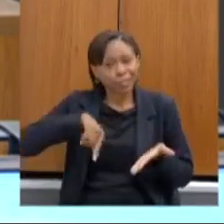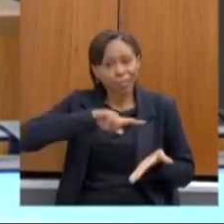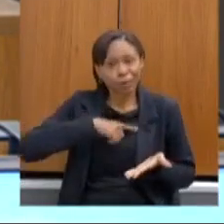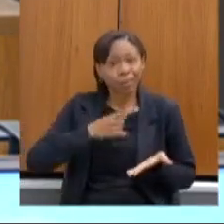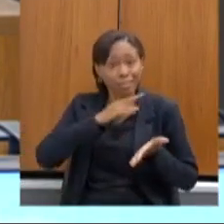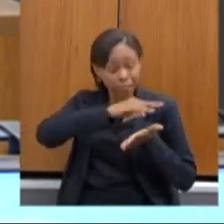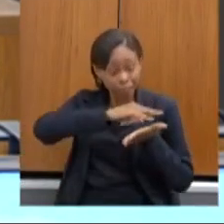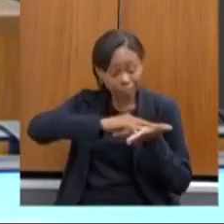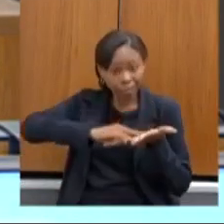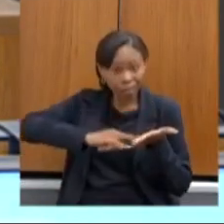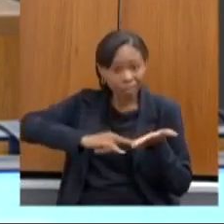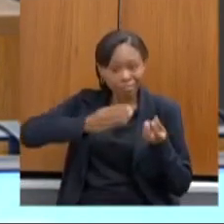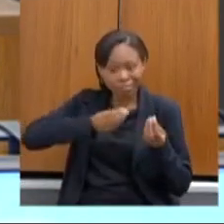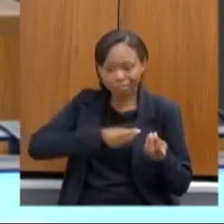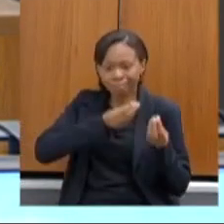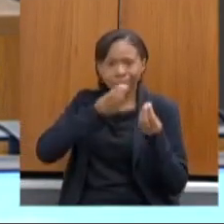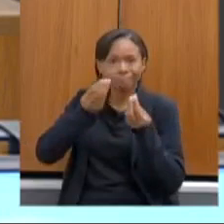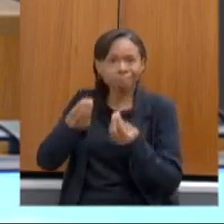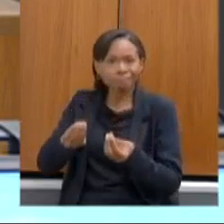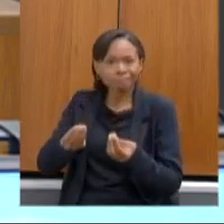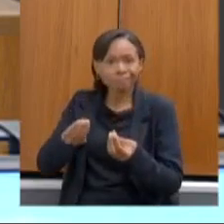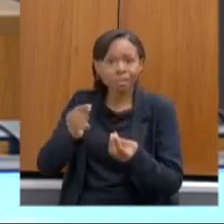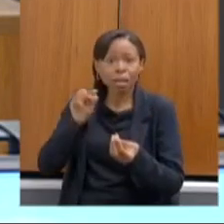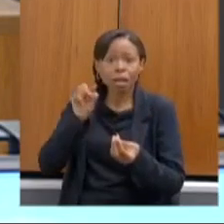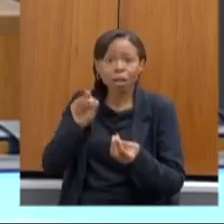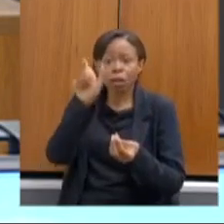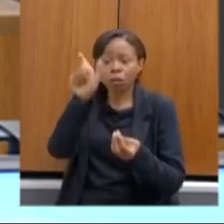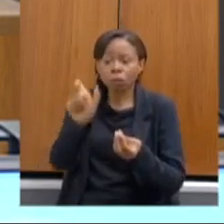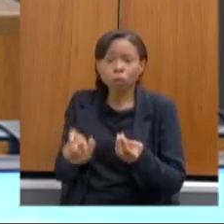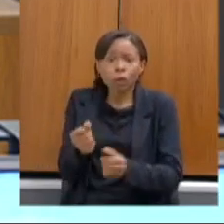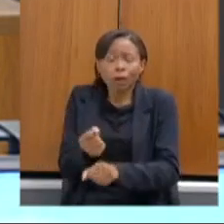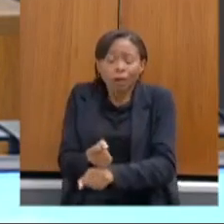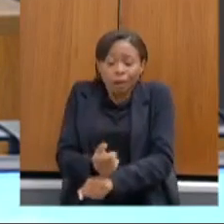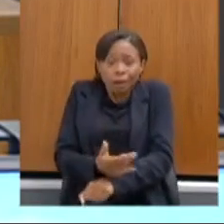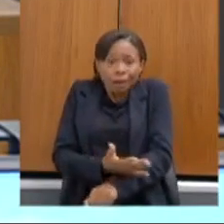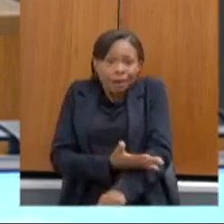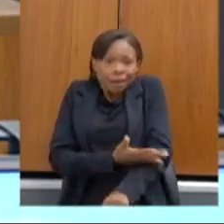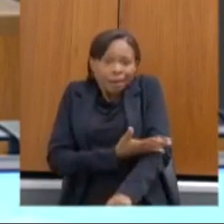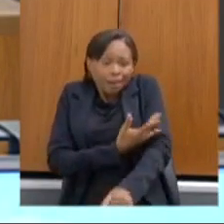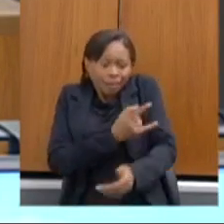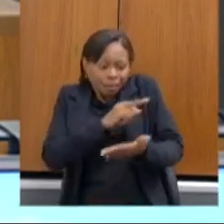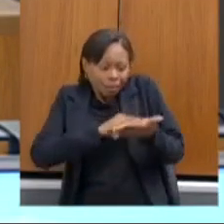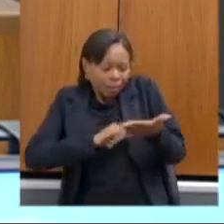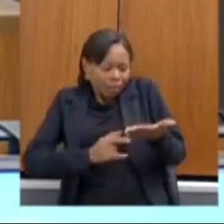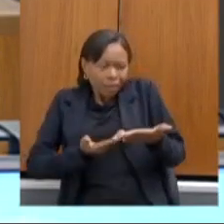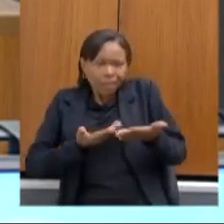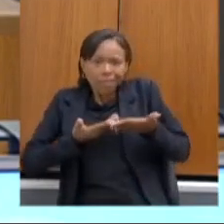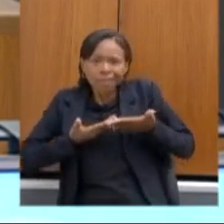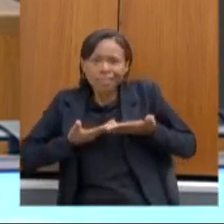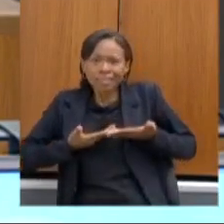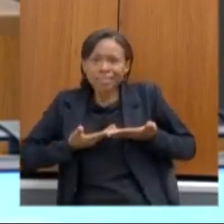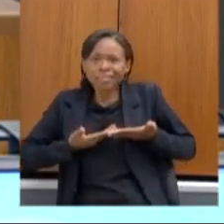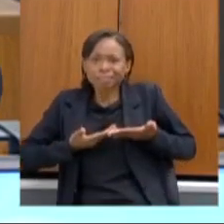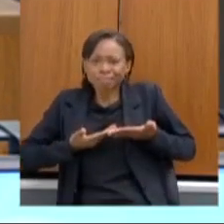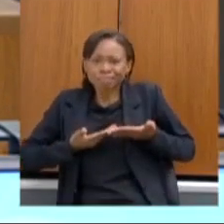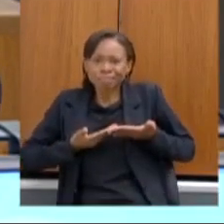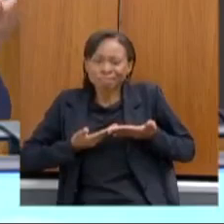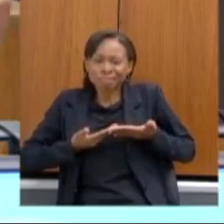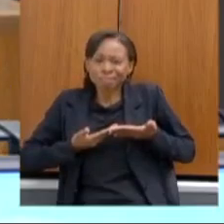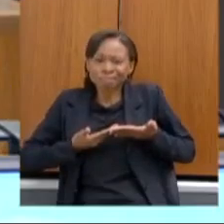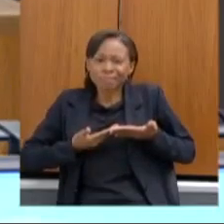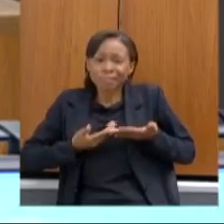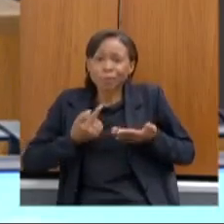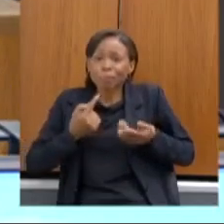o título da pessoa se emocionar e se emocionar às vezes em já até de ver o imposto do